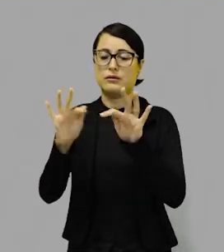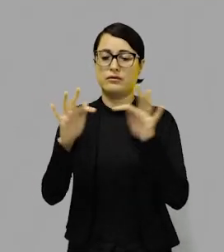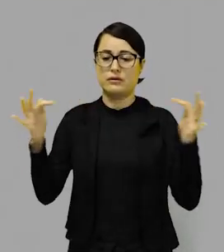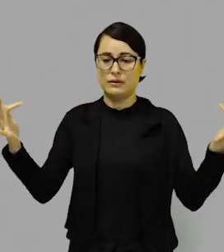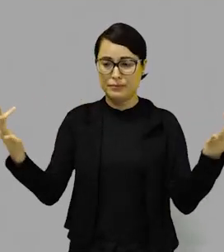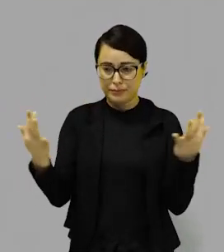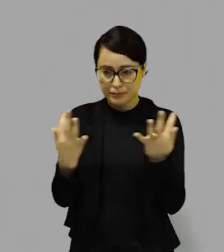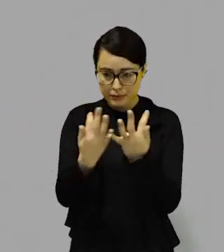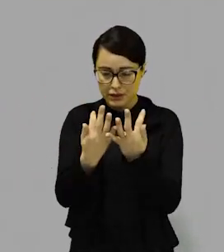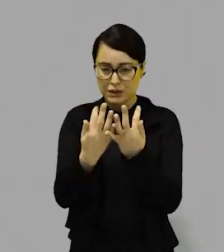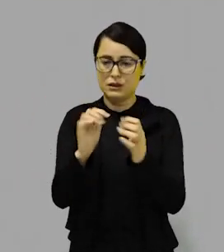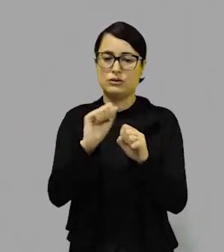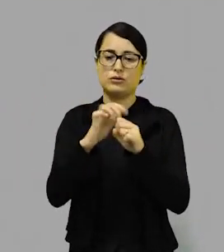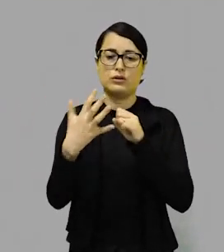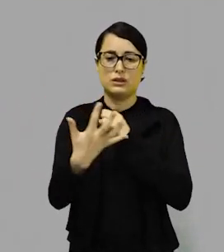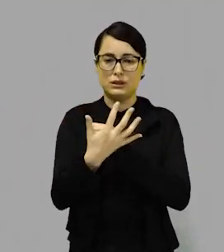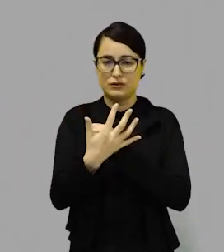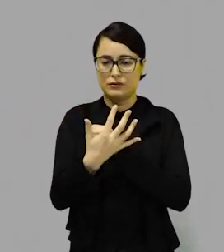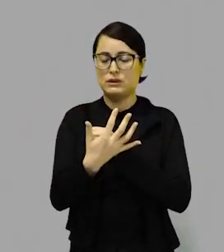de coronavírus. O